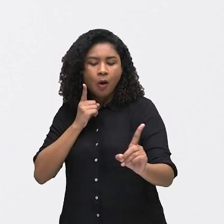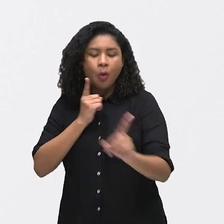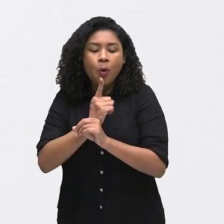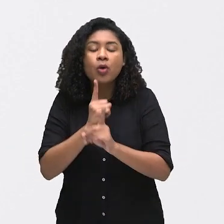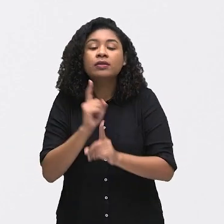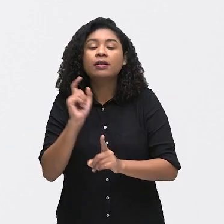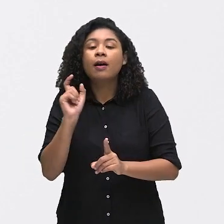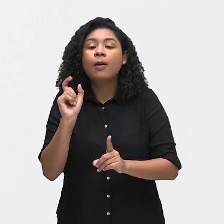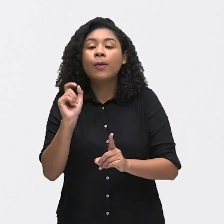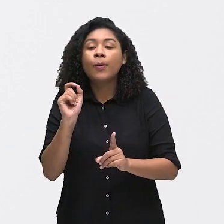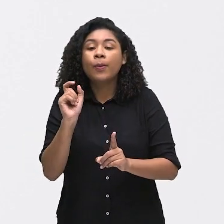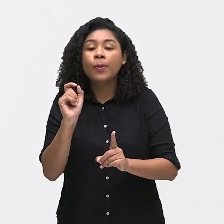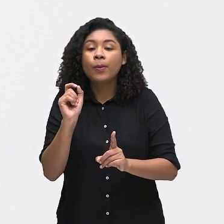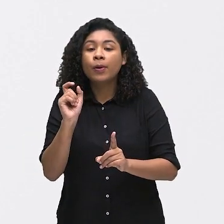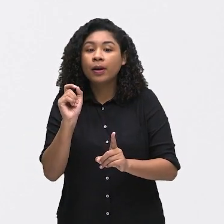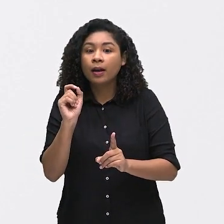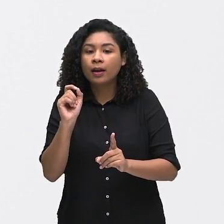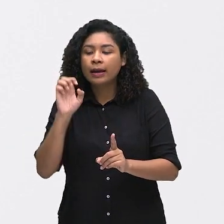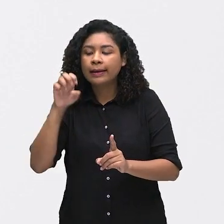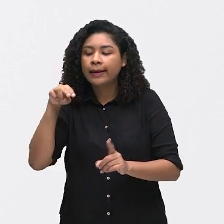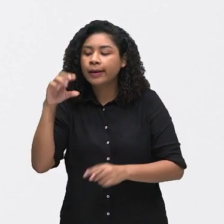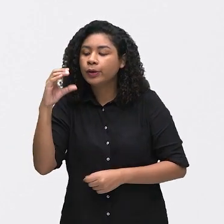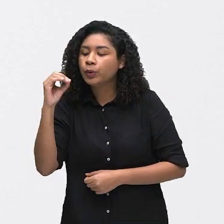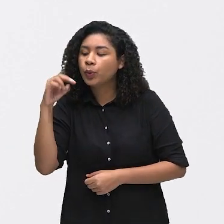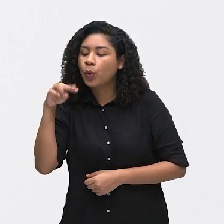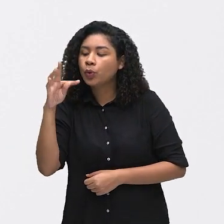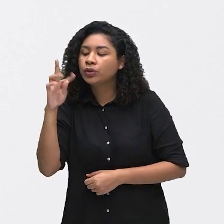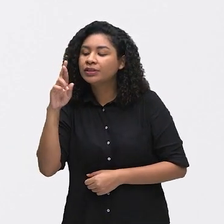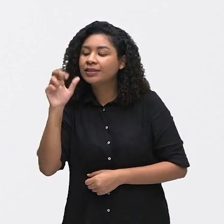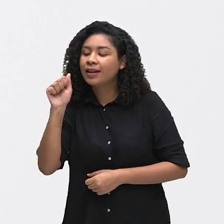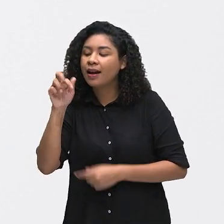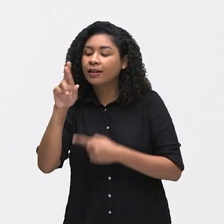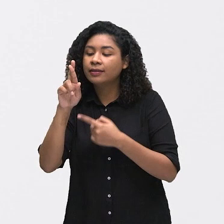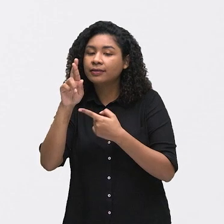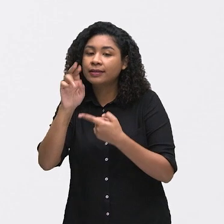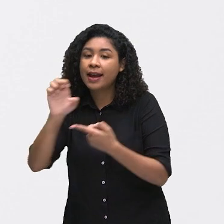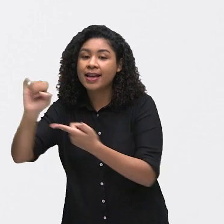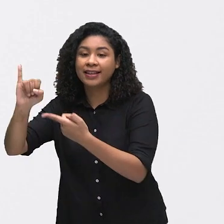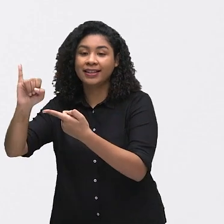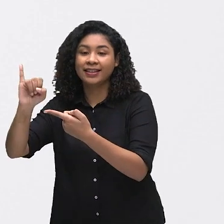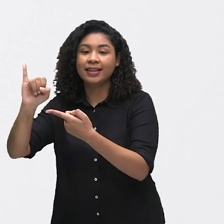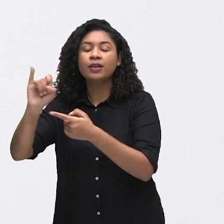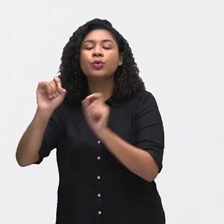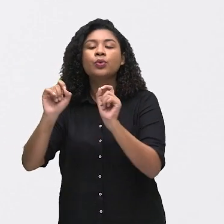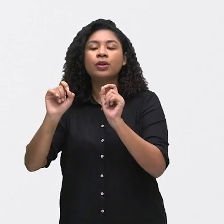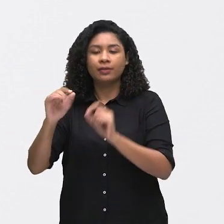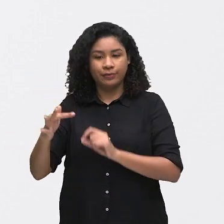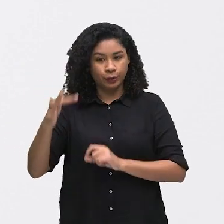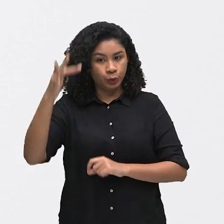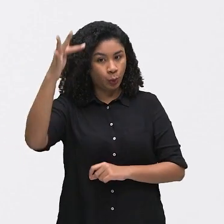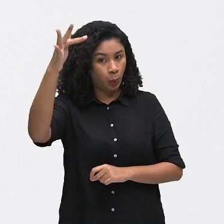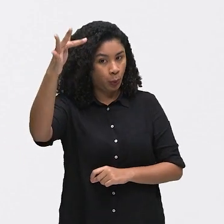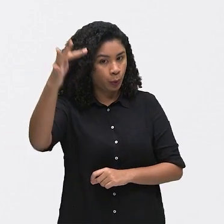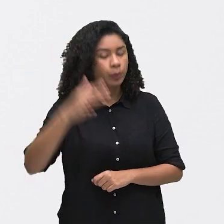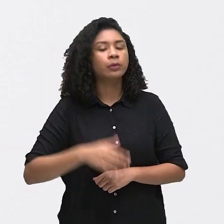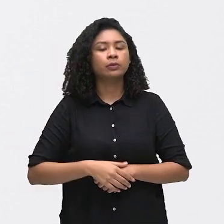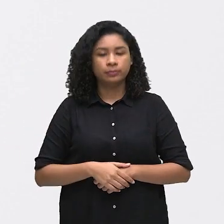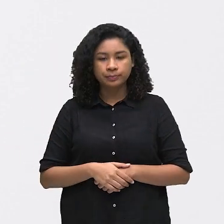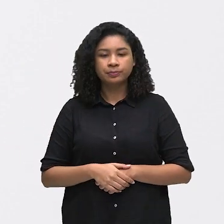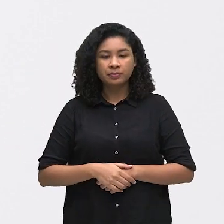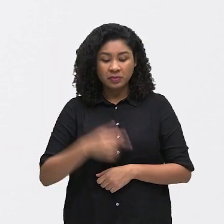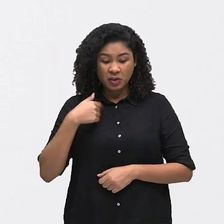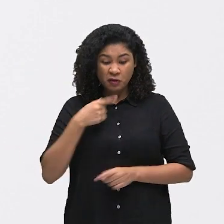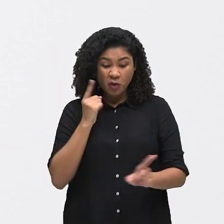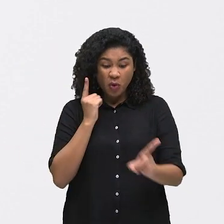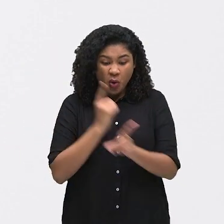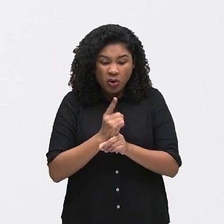Encontrarei, olha a forma verbal aqui no futuro, uma centena de ovos e viverei, também no futuro, o verbo viver